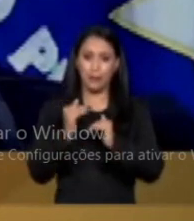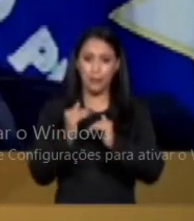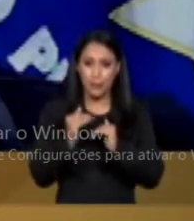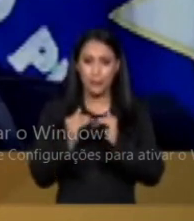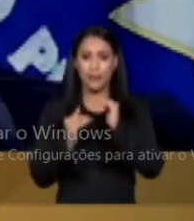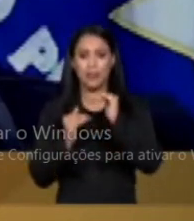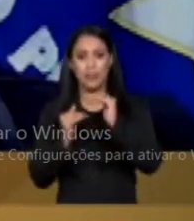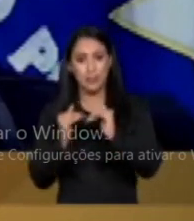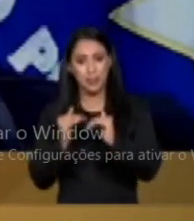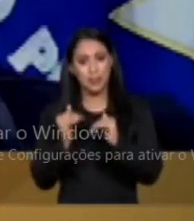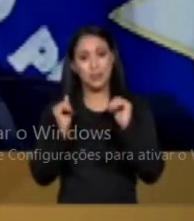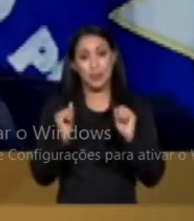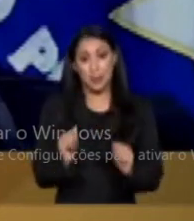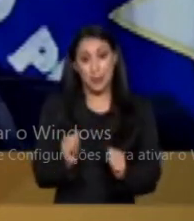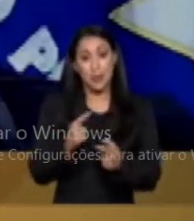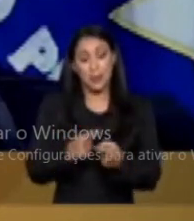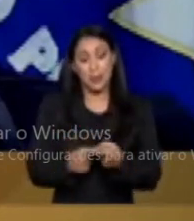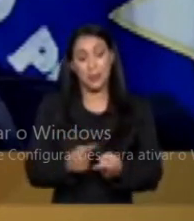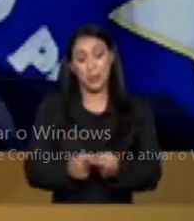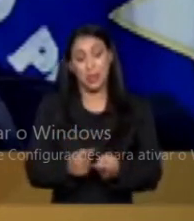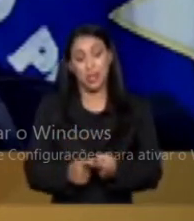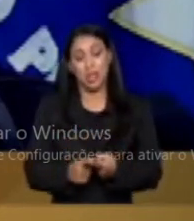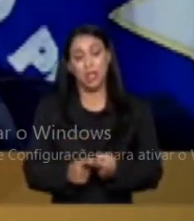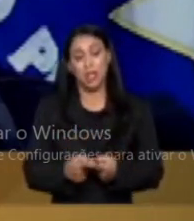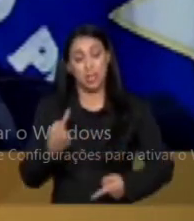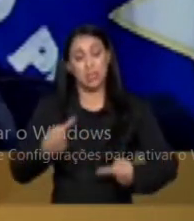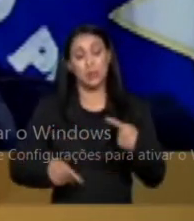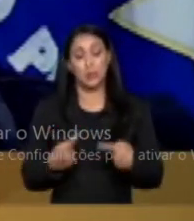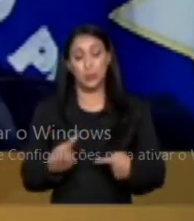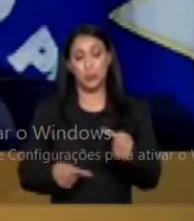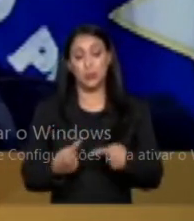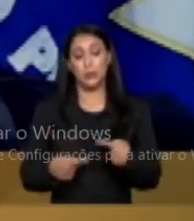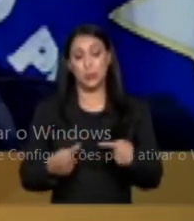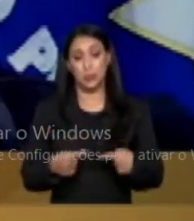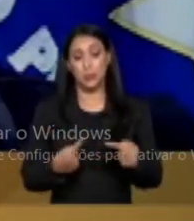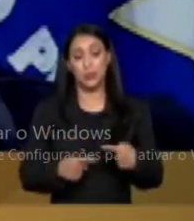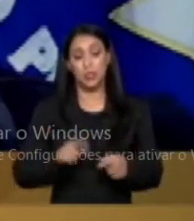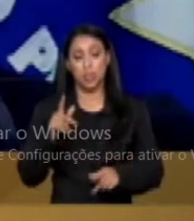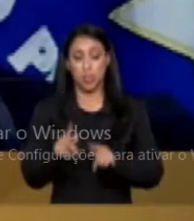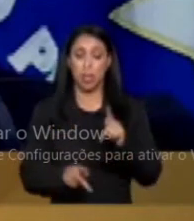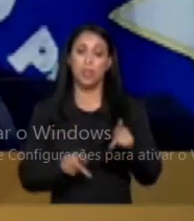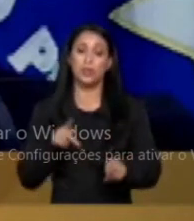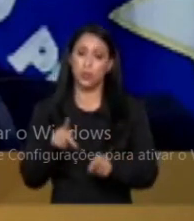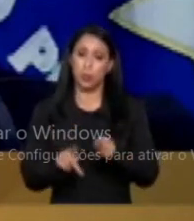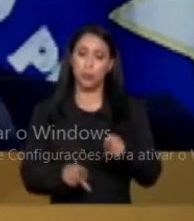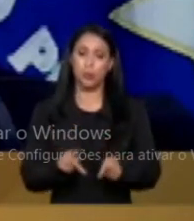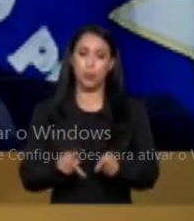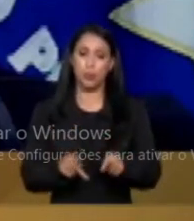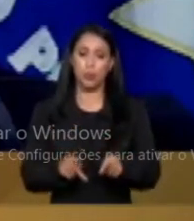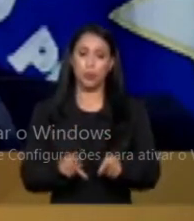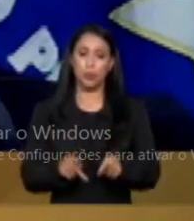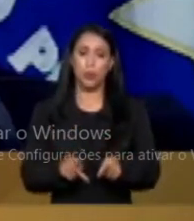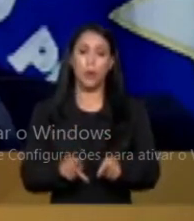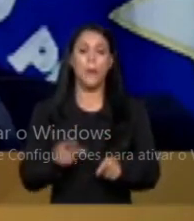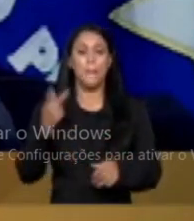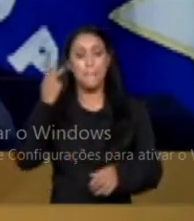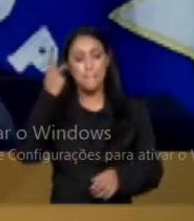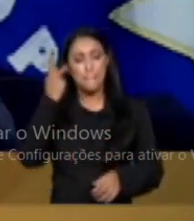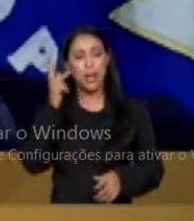cima, porque este regime político é aquele do povo, pelo povo e